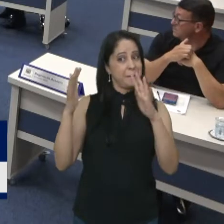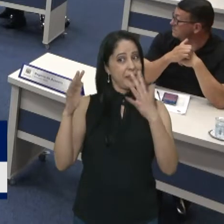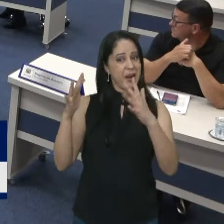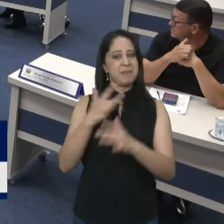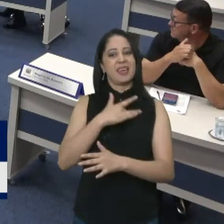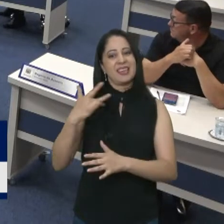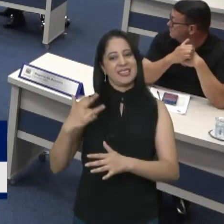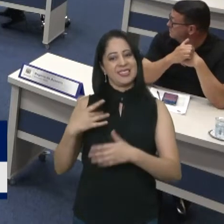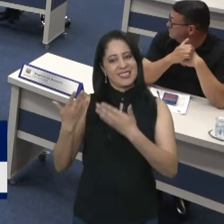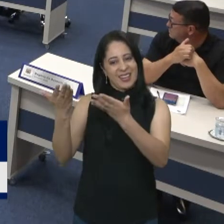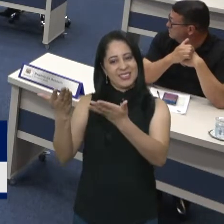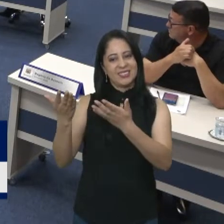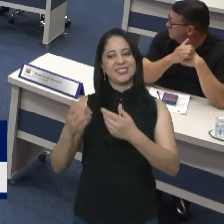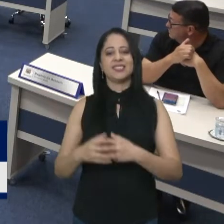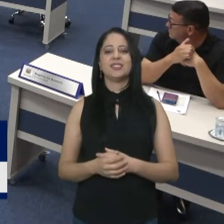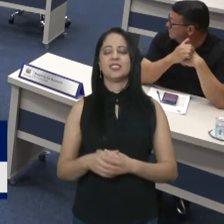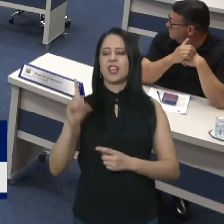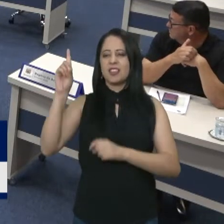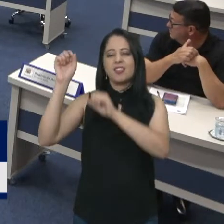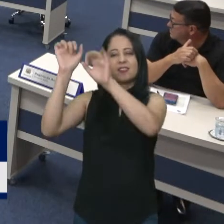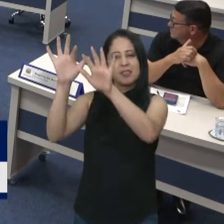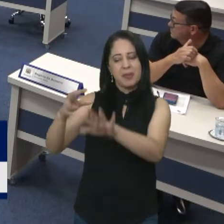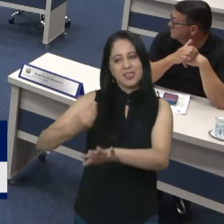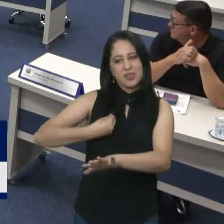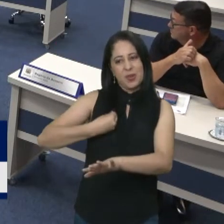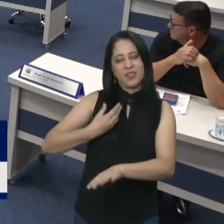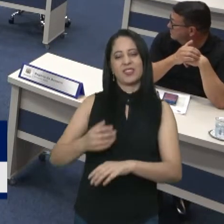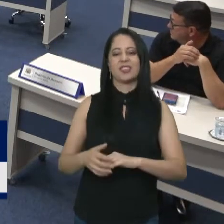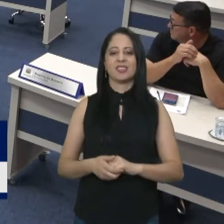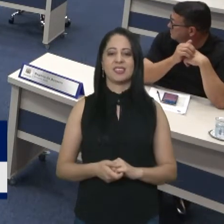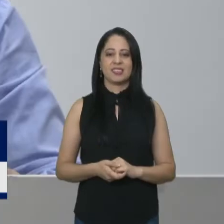saúde. Deus abençoe sua vida.